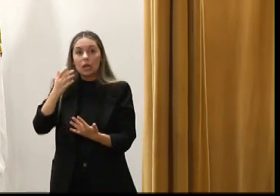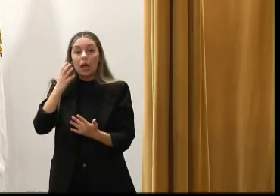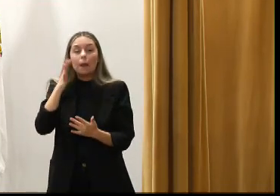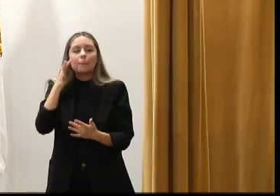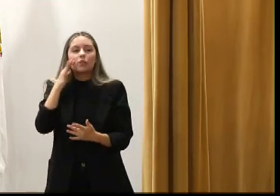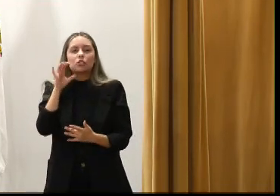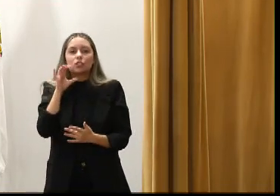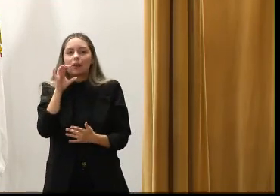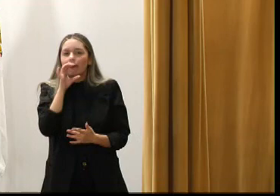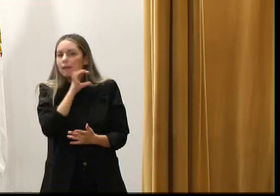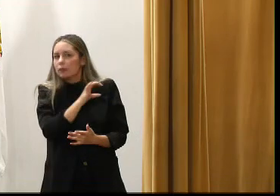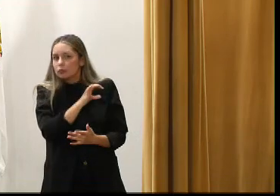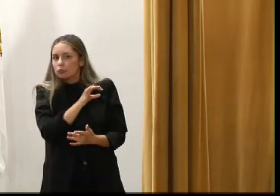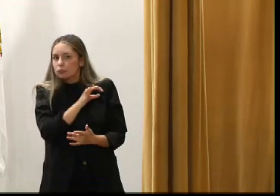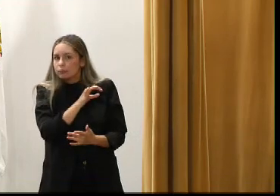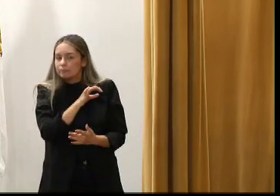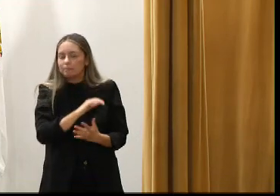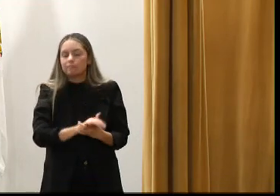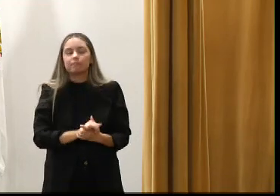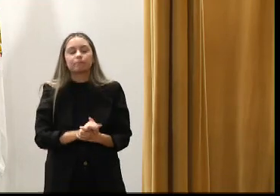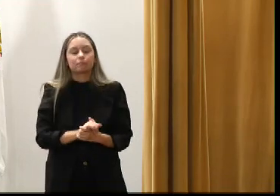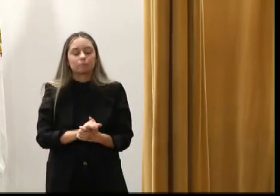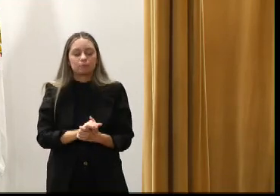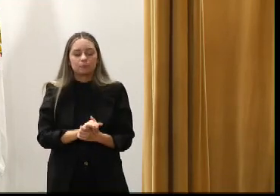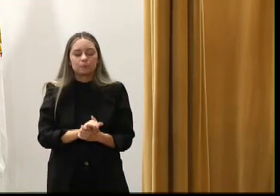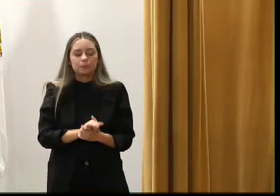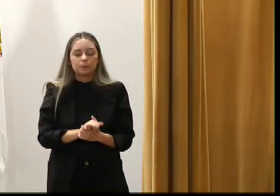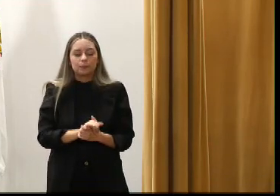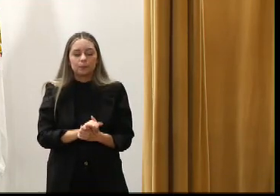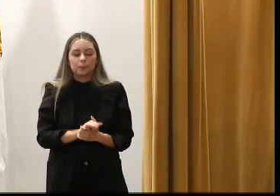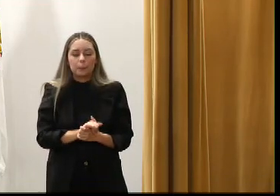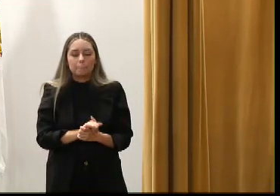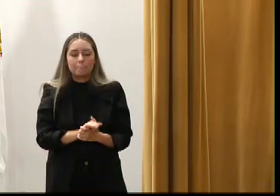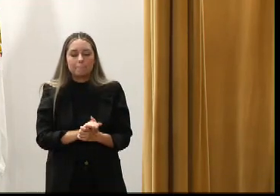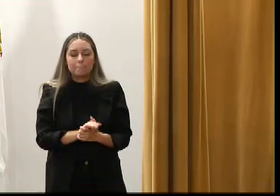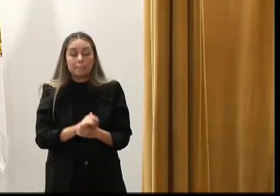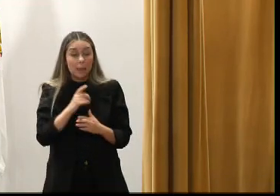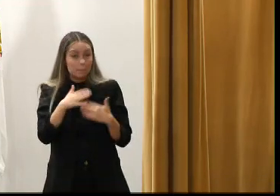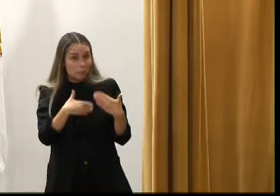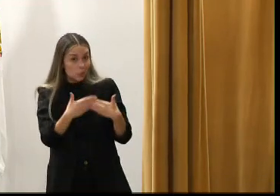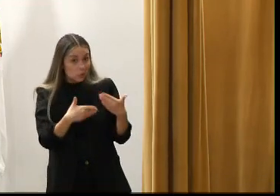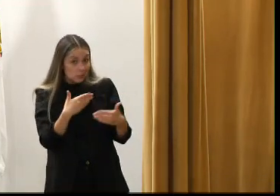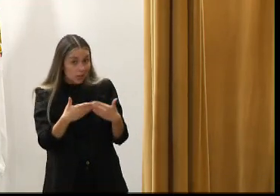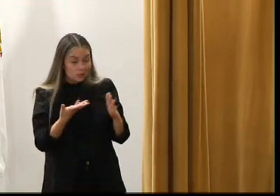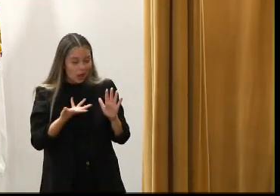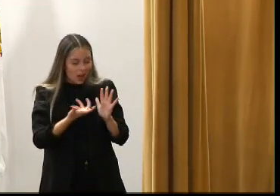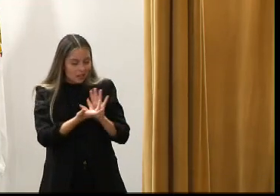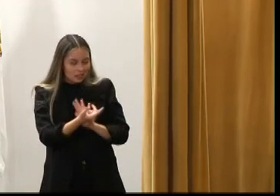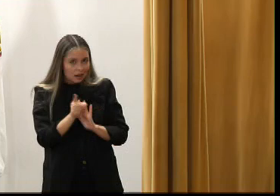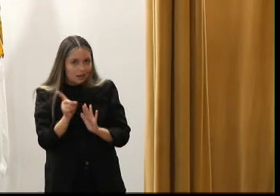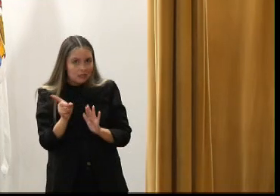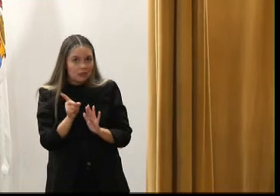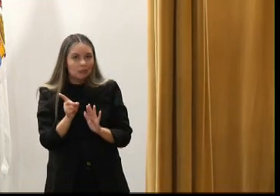aquecendo. Tá? Ou seja, como temos esse processo de aceleração, a gente não tem muita ideia